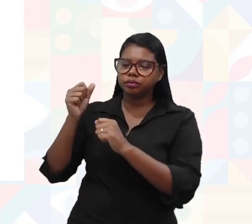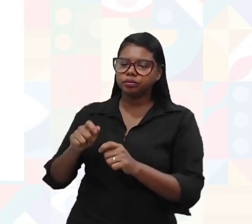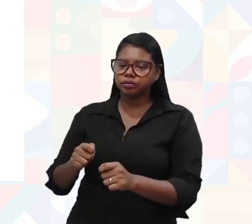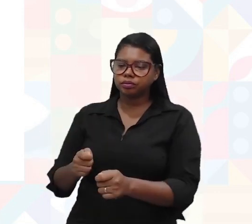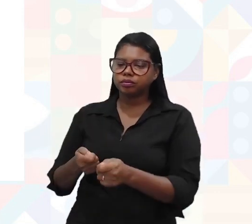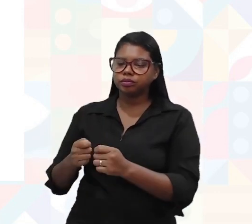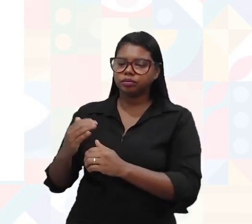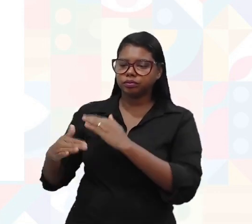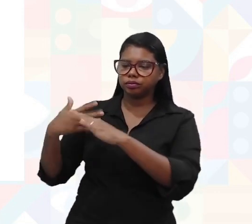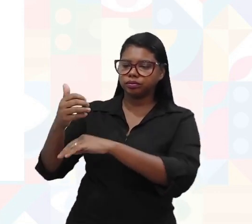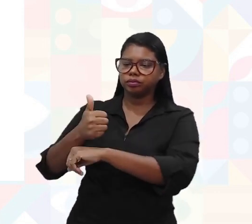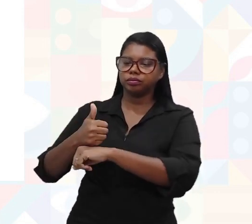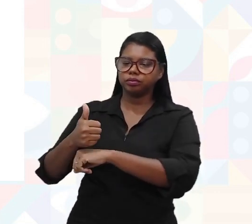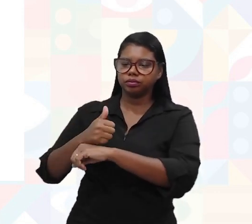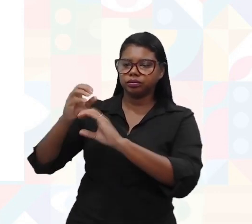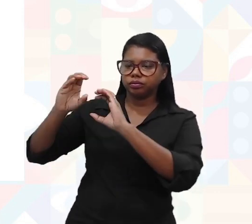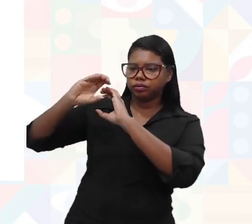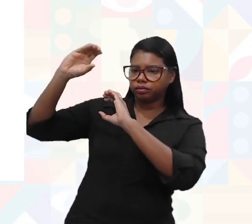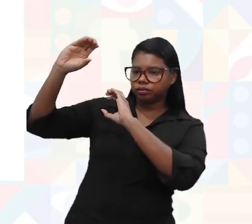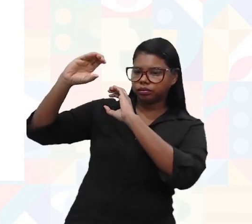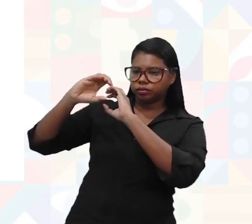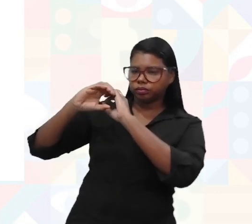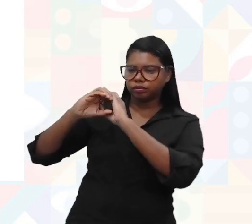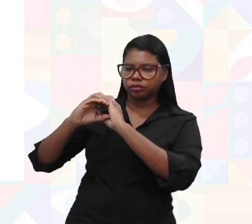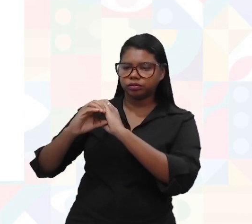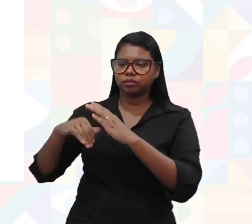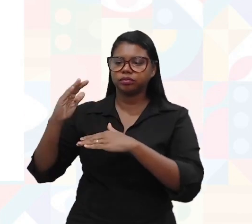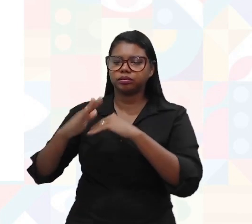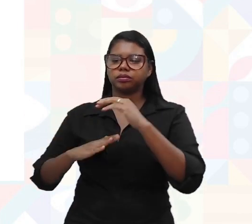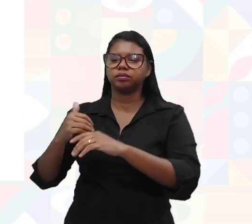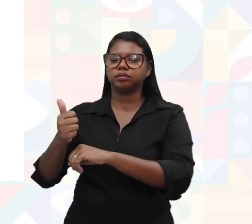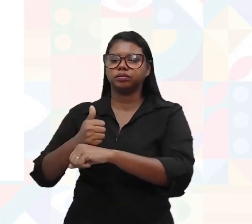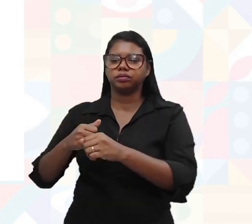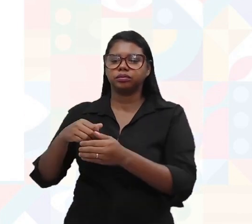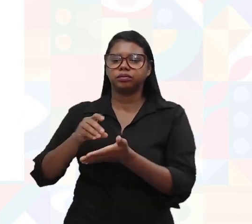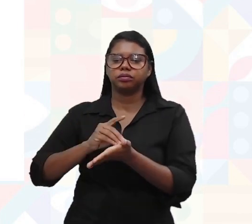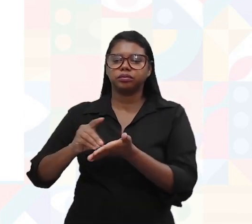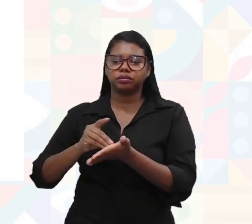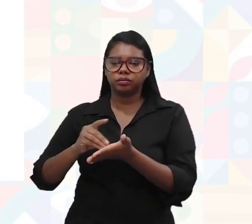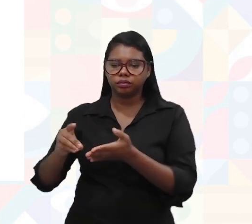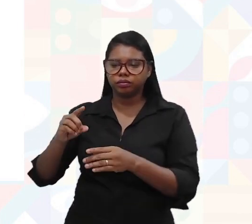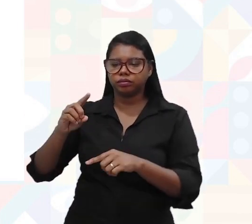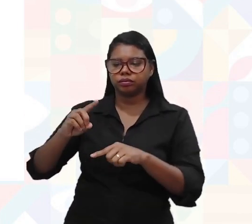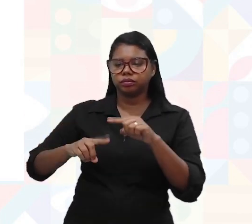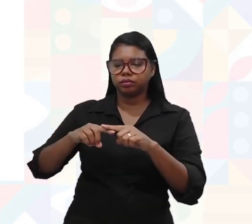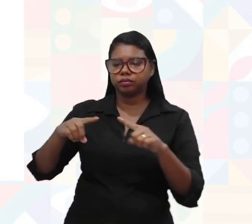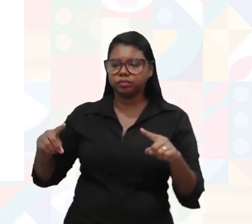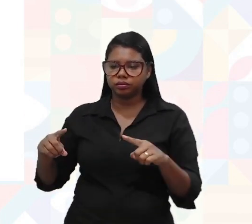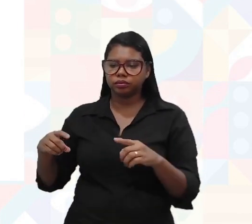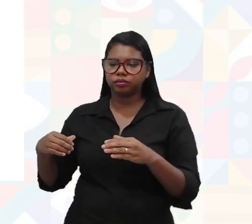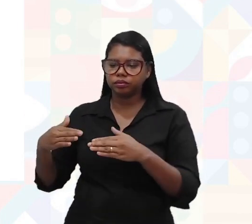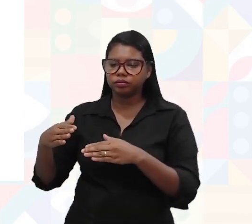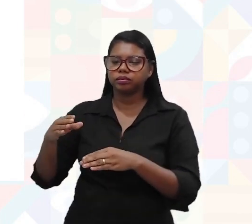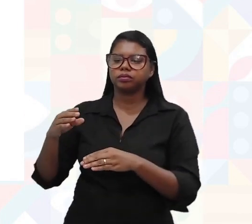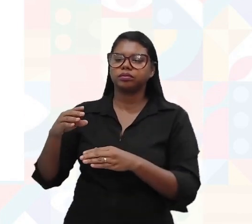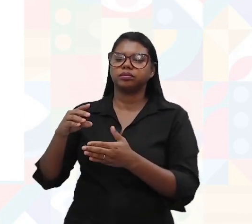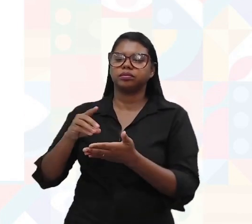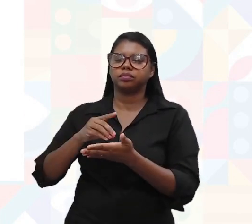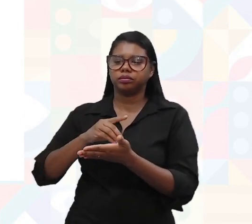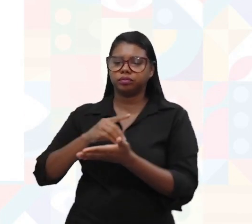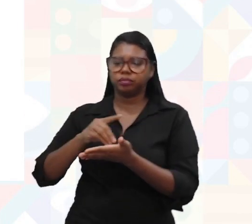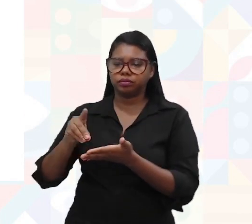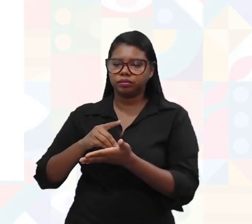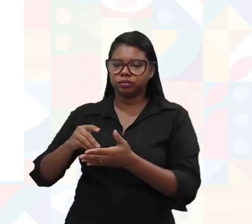o desenvolvimento e o surgimento da profissão do designer de produto e, posteriormente, do designer de